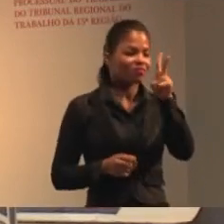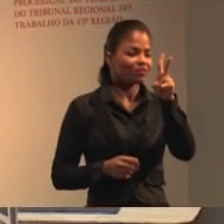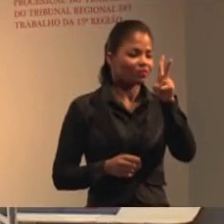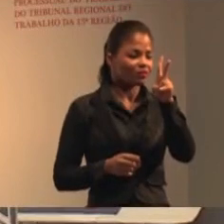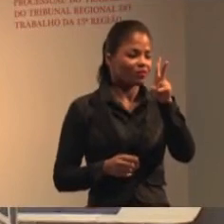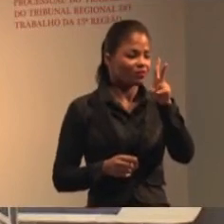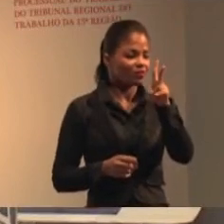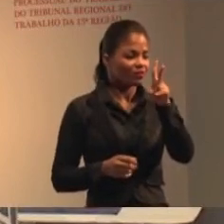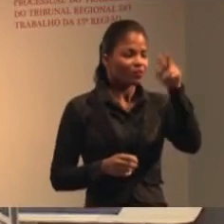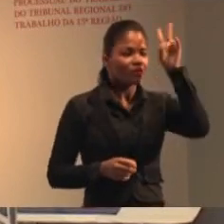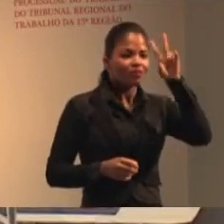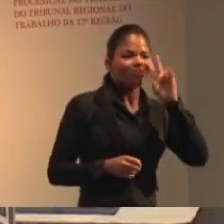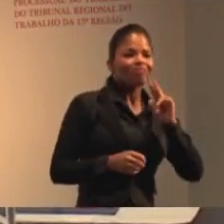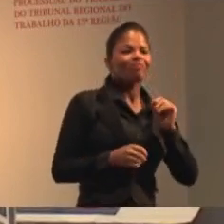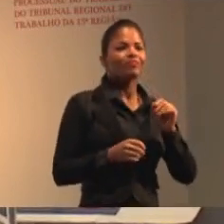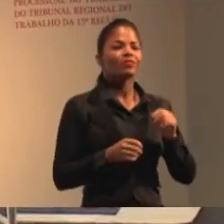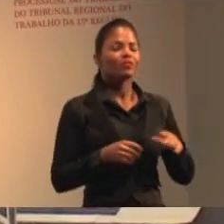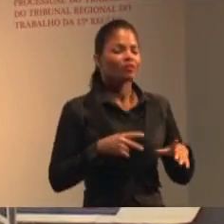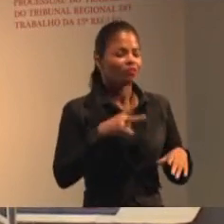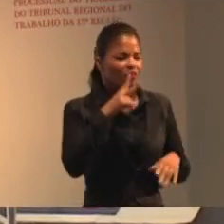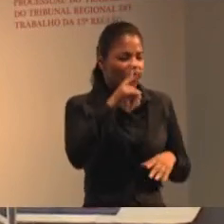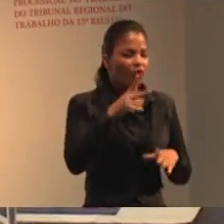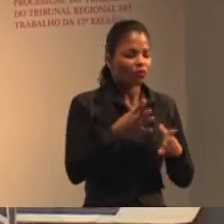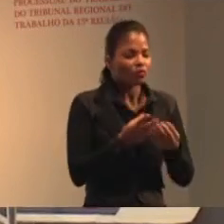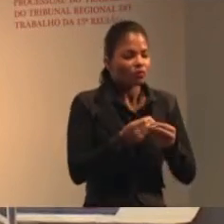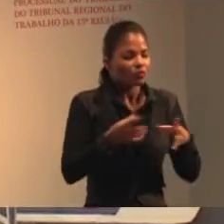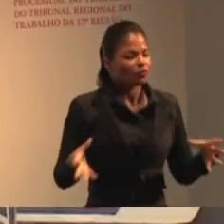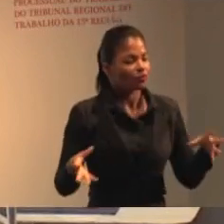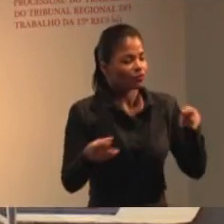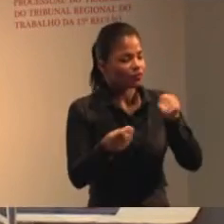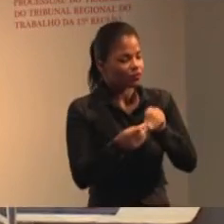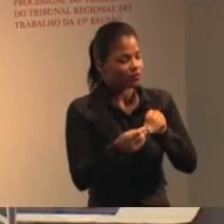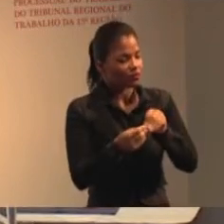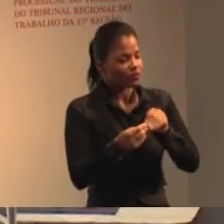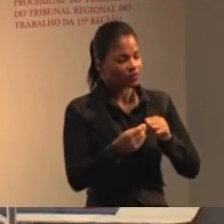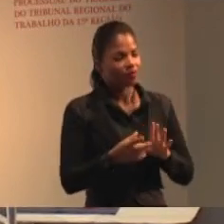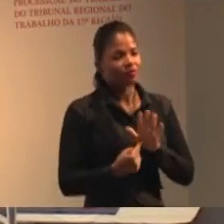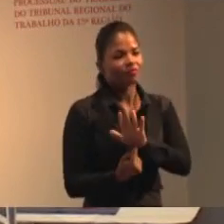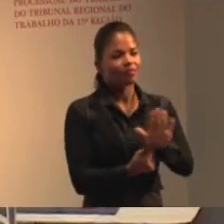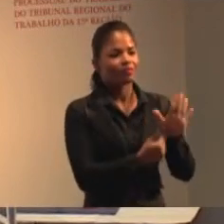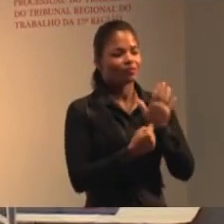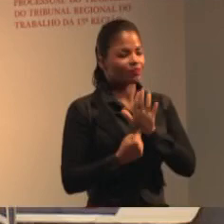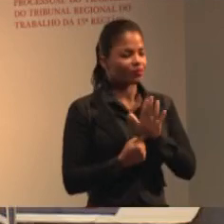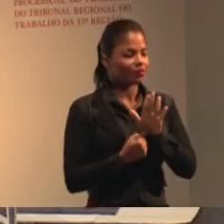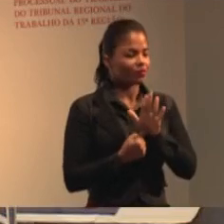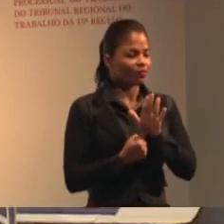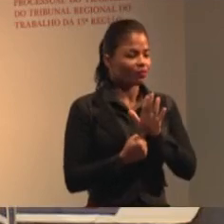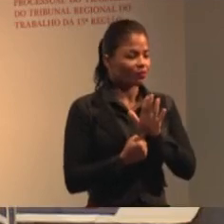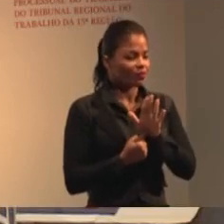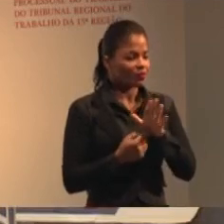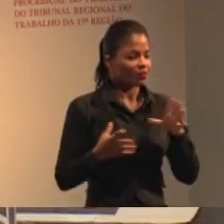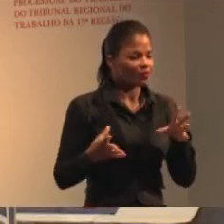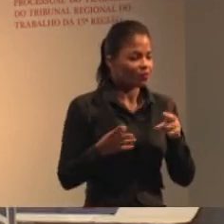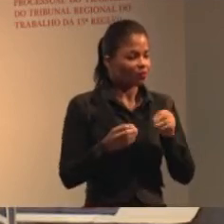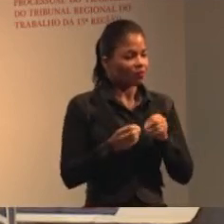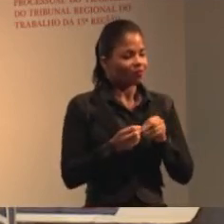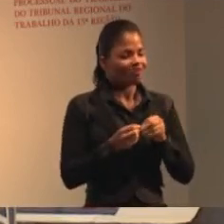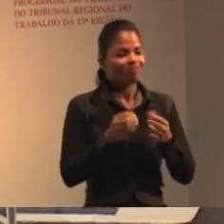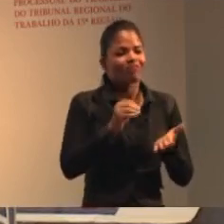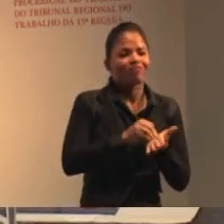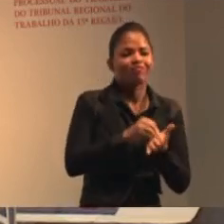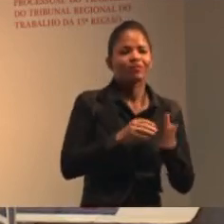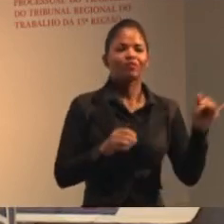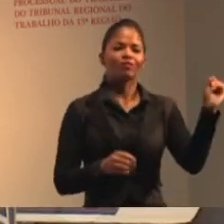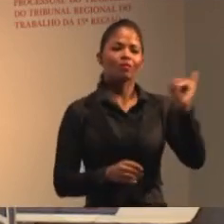nos recorda que o excesso de conteúdo a que estamos diariamente expostos nos inunda de